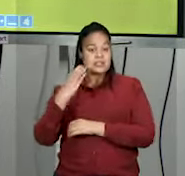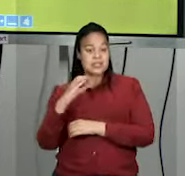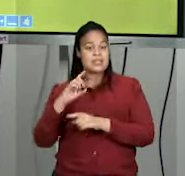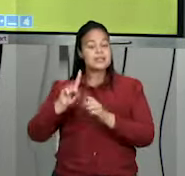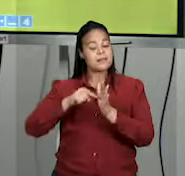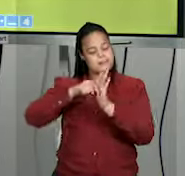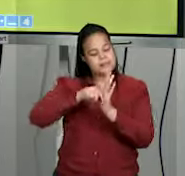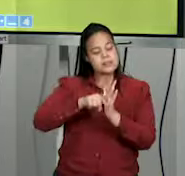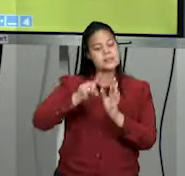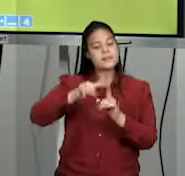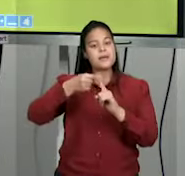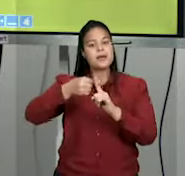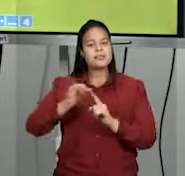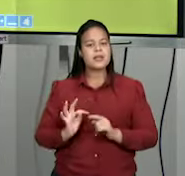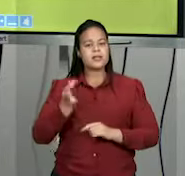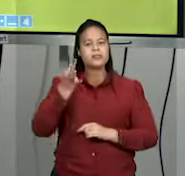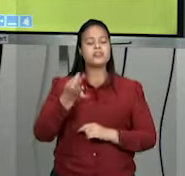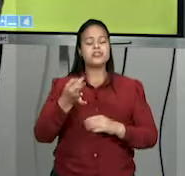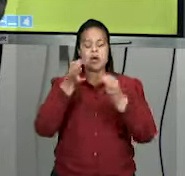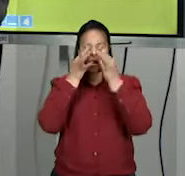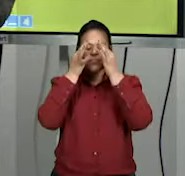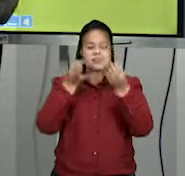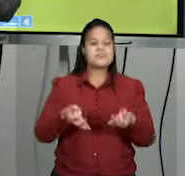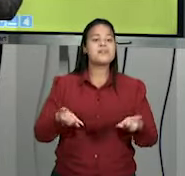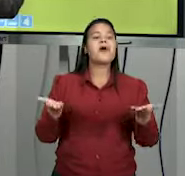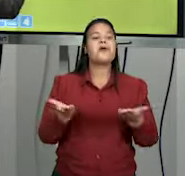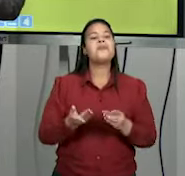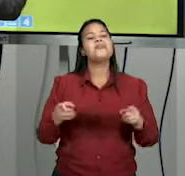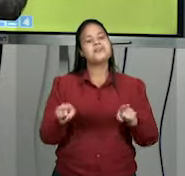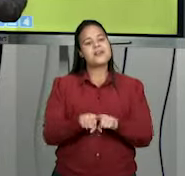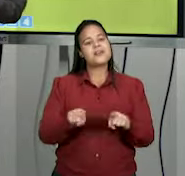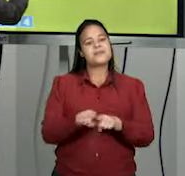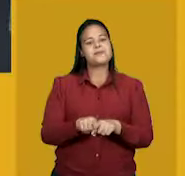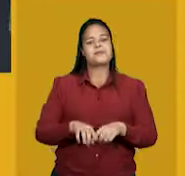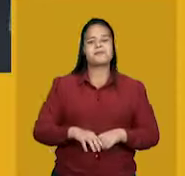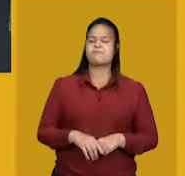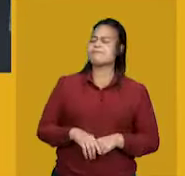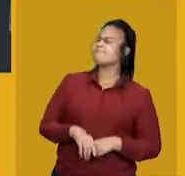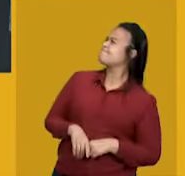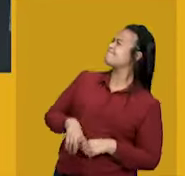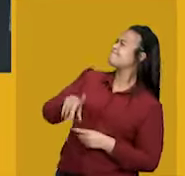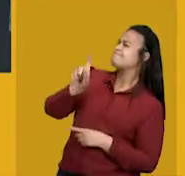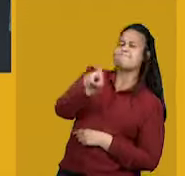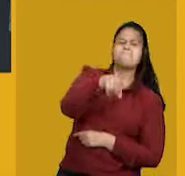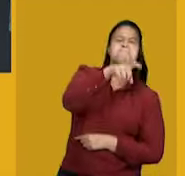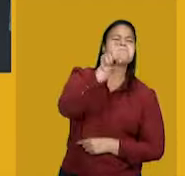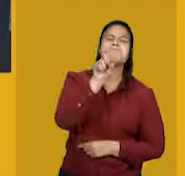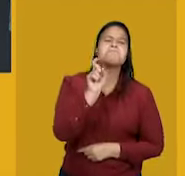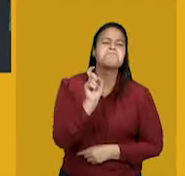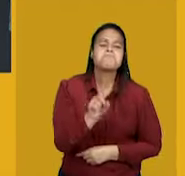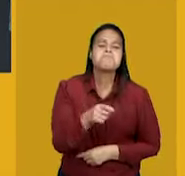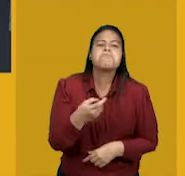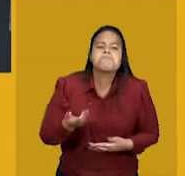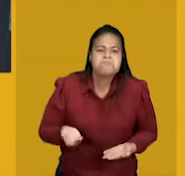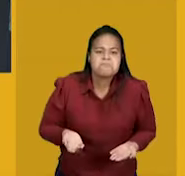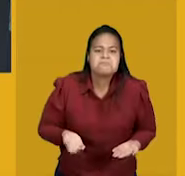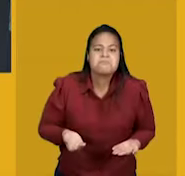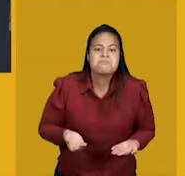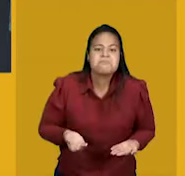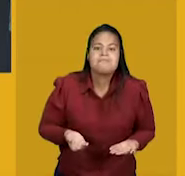observar nessa aula. E aqui tem uma interrogação que é uma